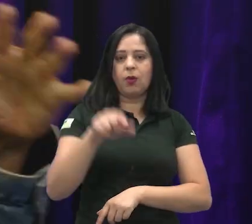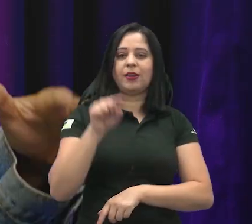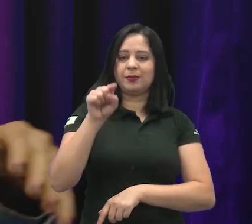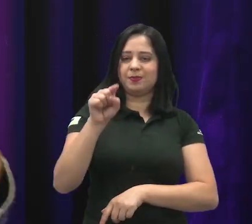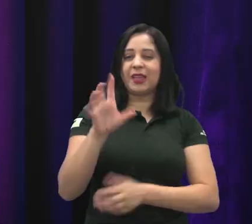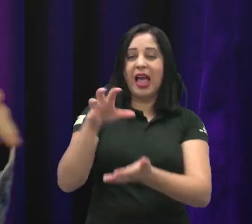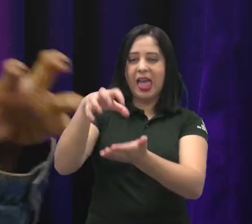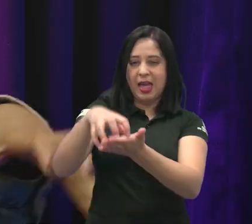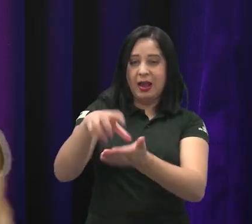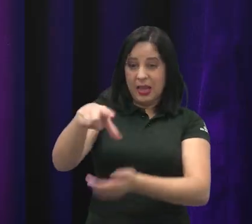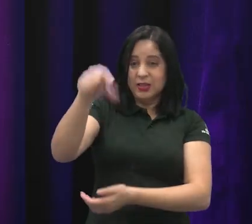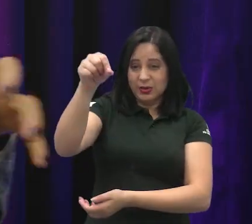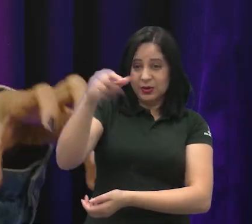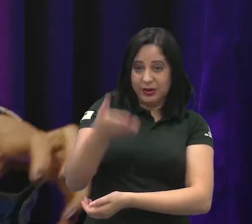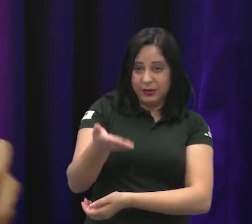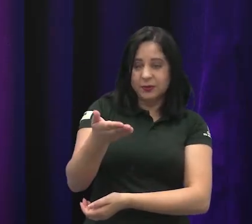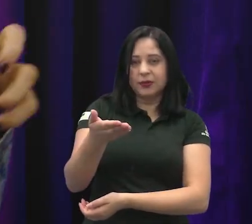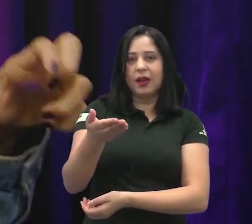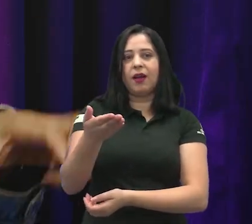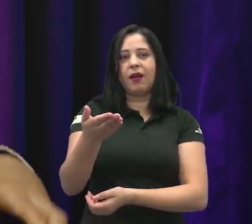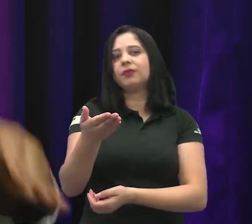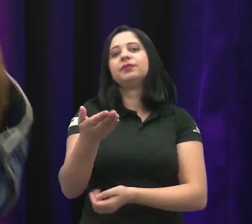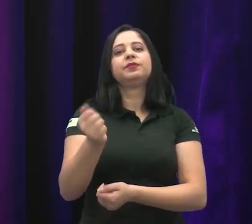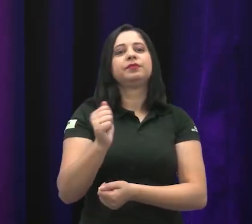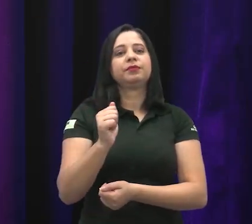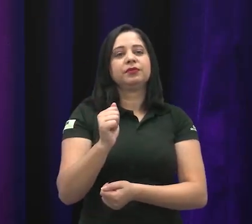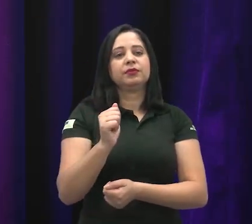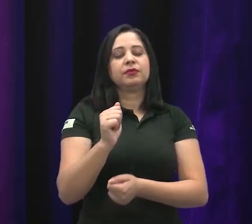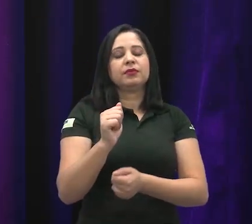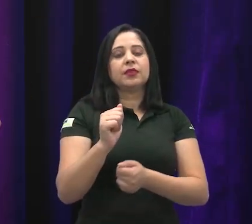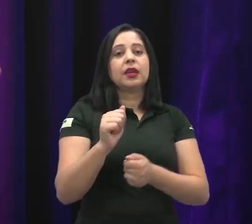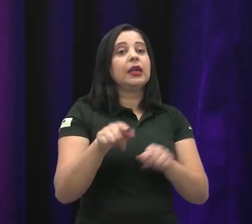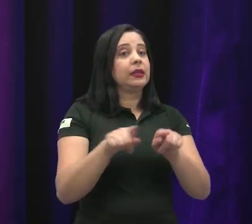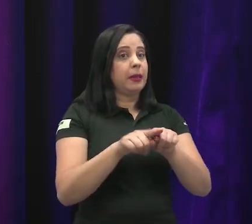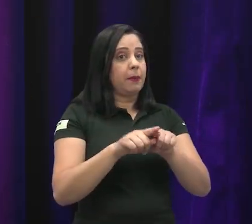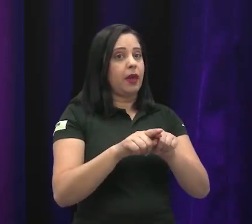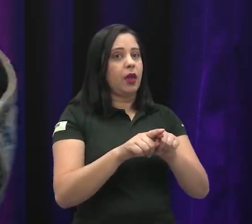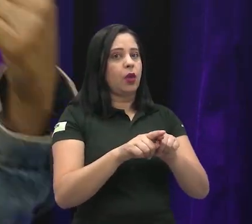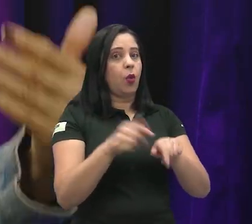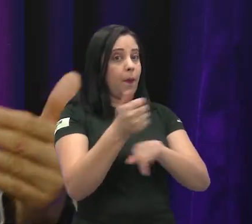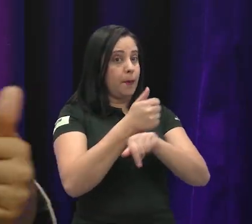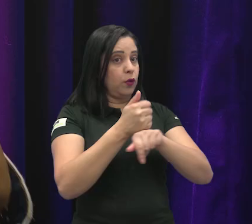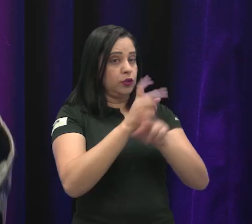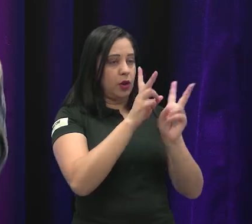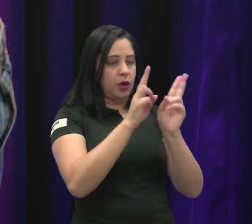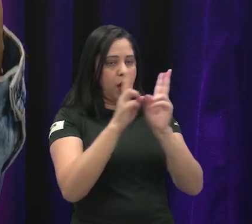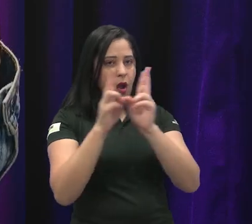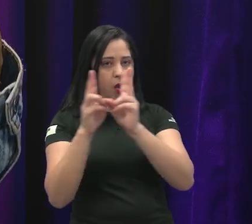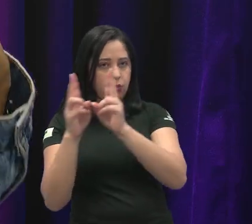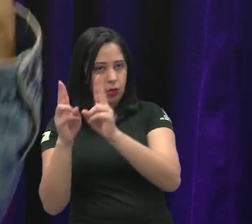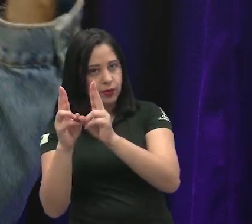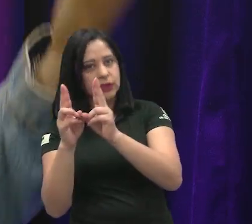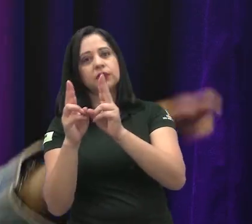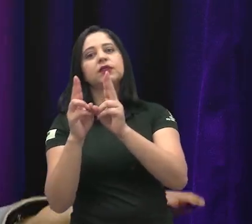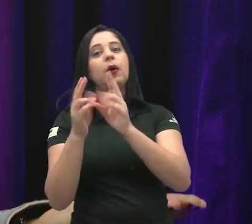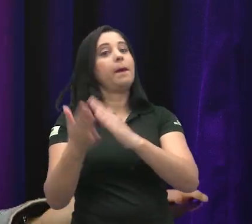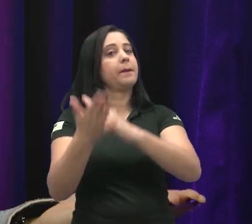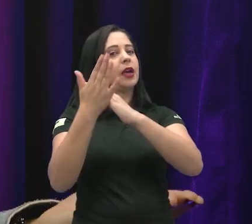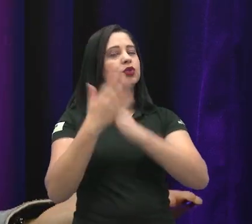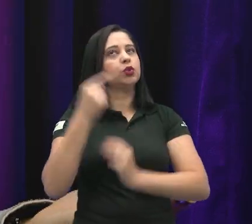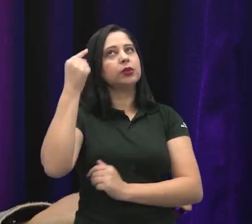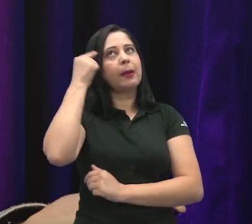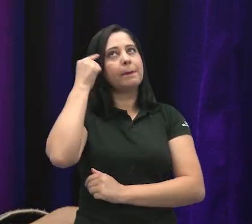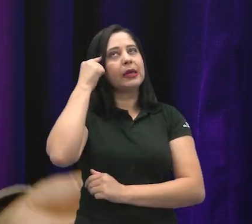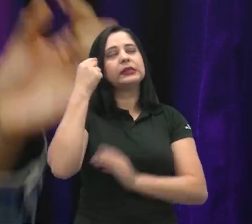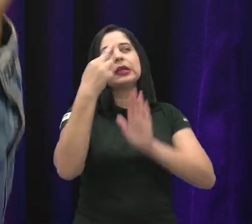né? E sempre em comunicação com toda a equipe, né? Até com a edição também, que é o Fabrício, né? Ele também ajuda a pensar depois no